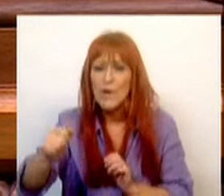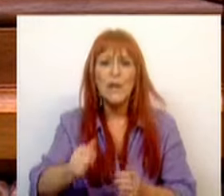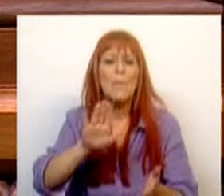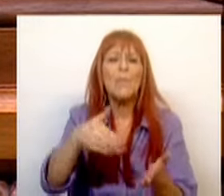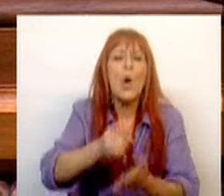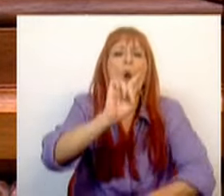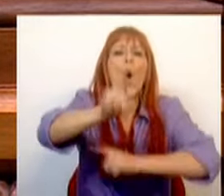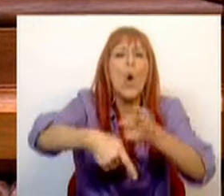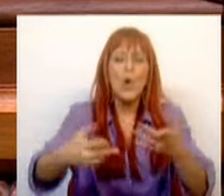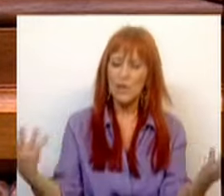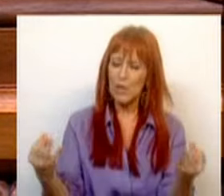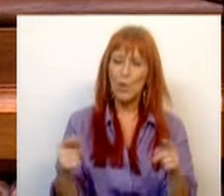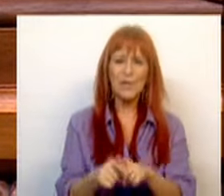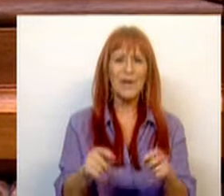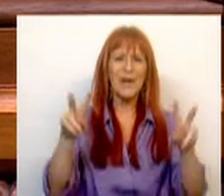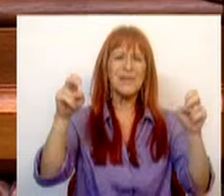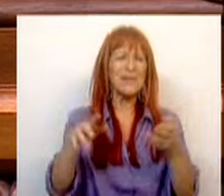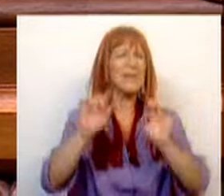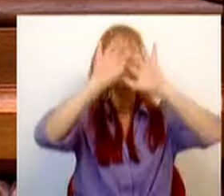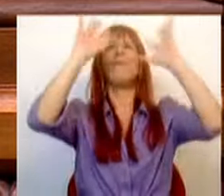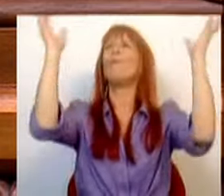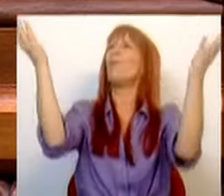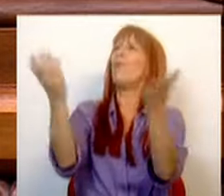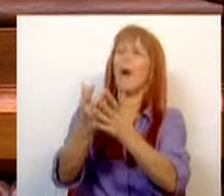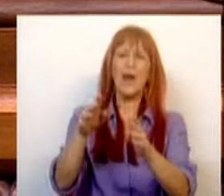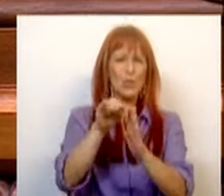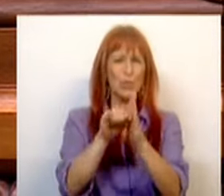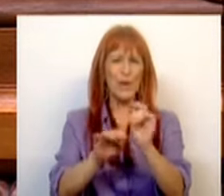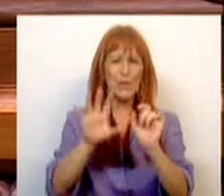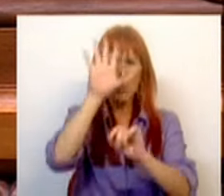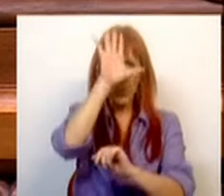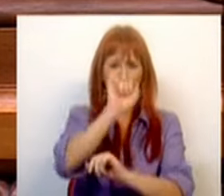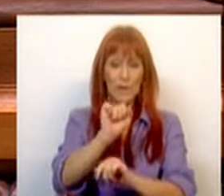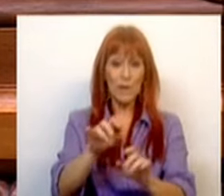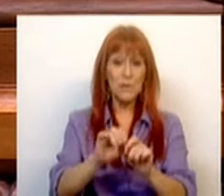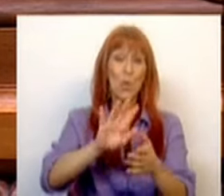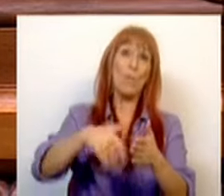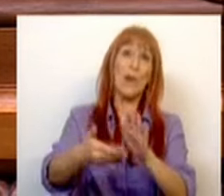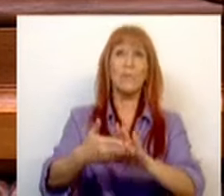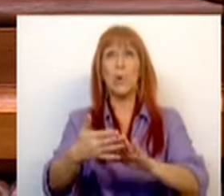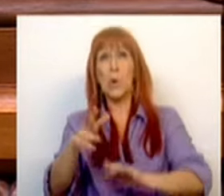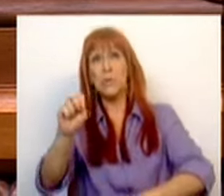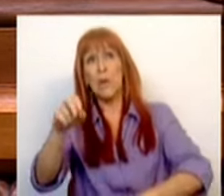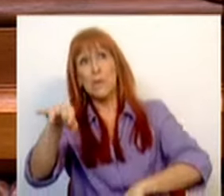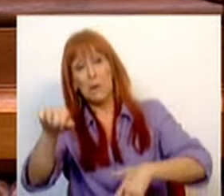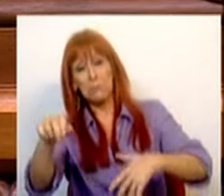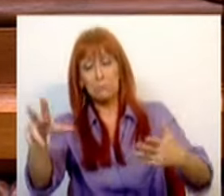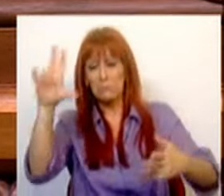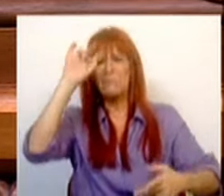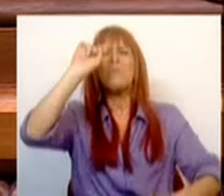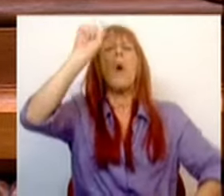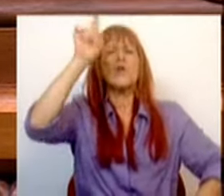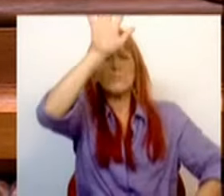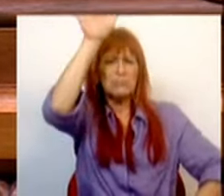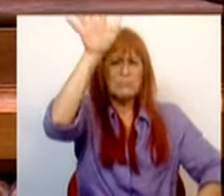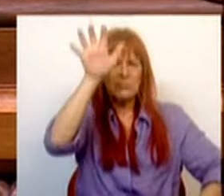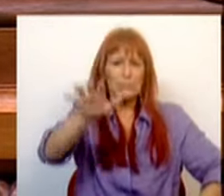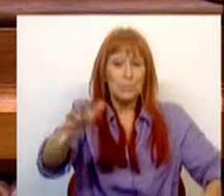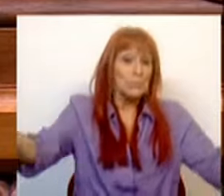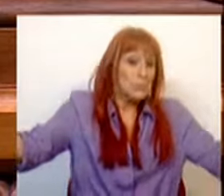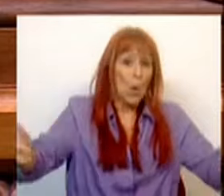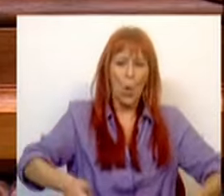propor, para além de expressões vagas, que estão no seu programa de governo, como plano de emergência do SNS, que ninguém sabe o que é, ou ainda